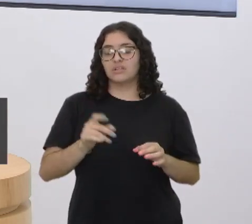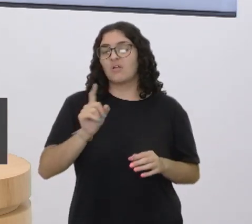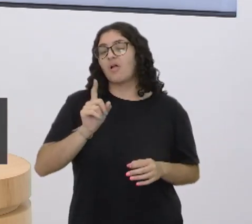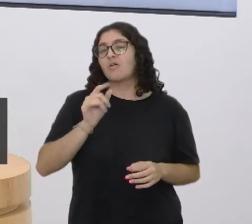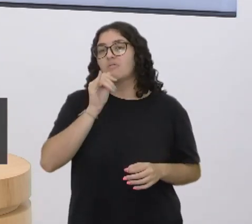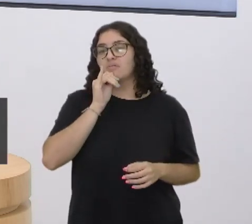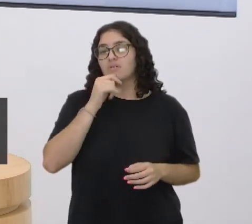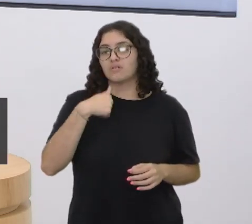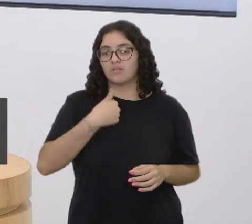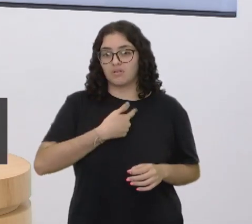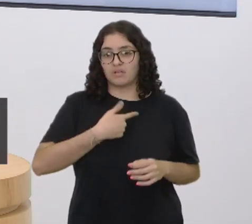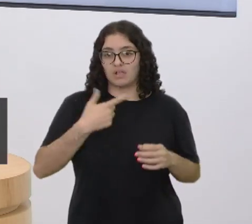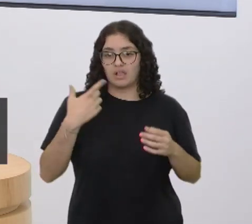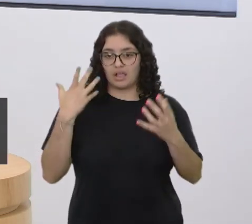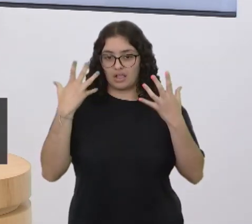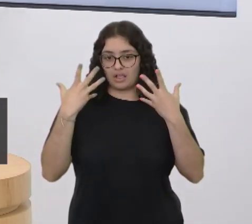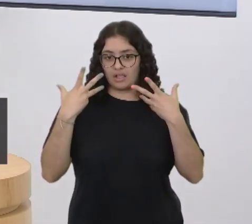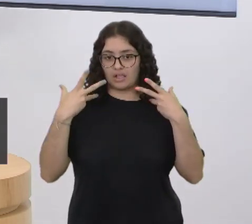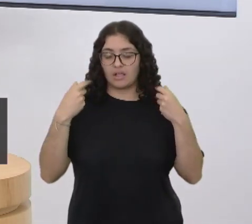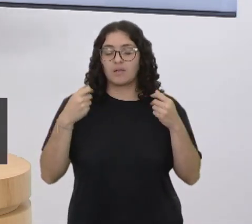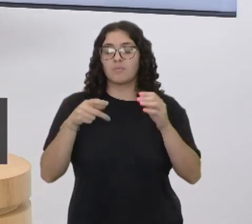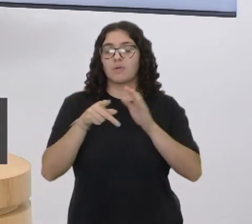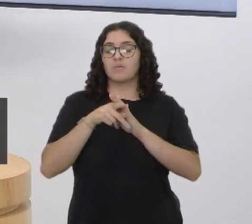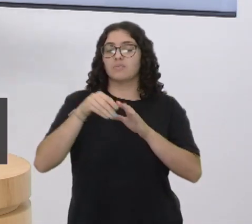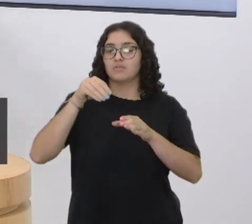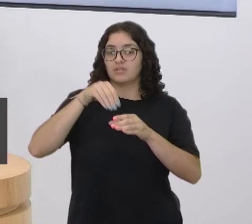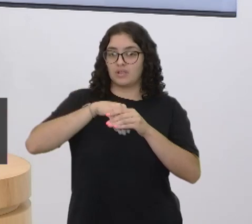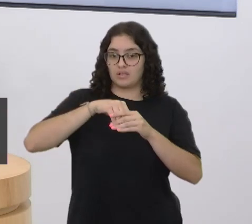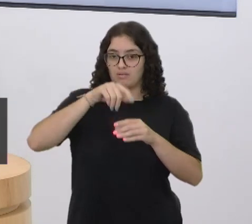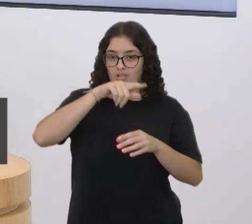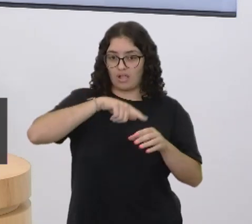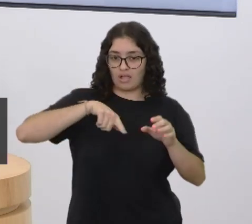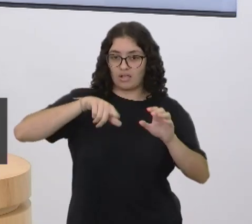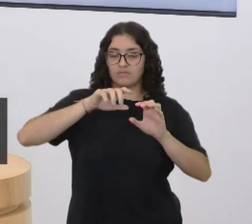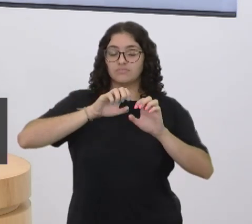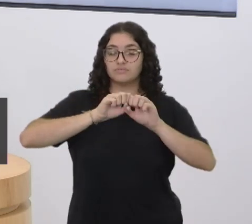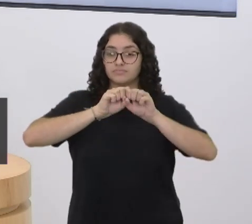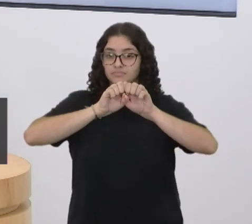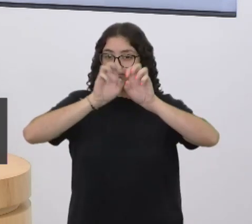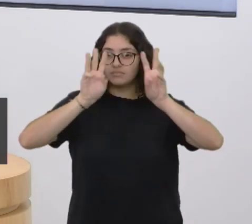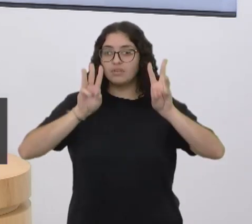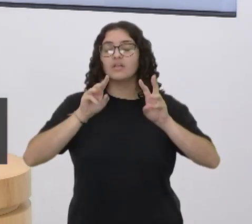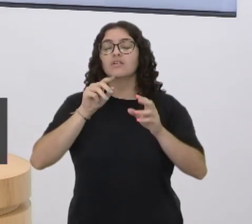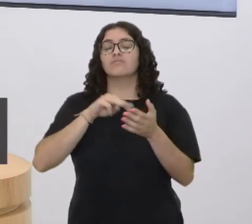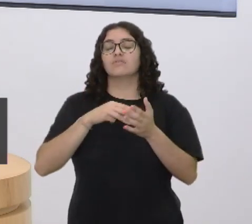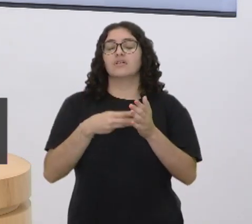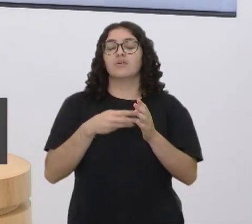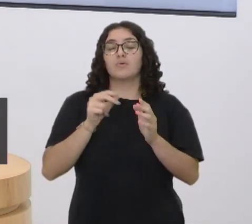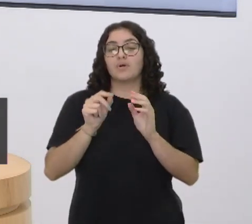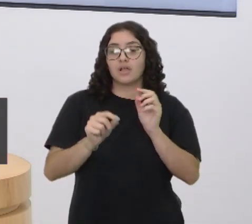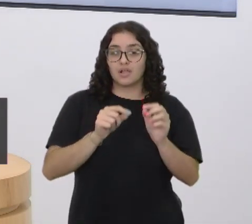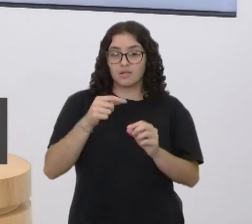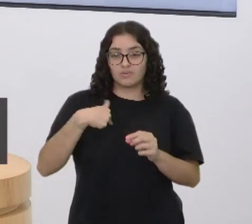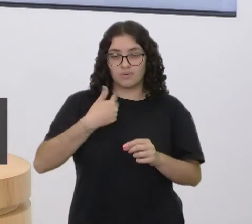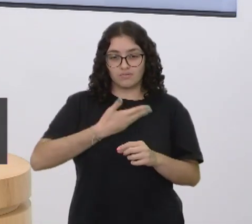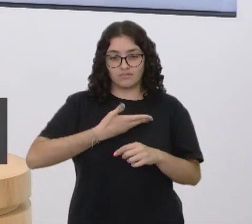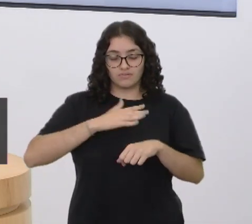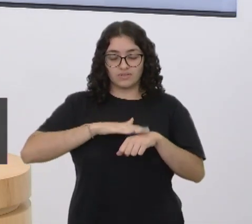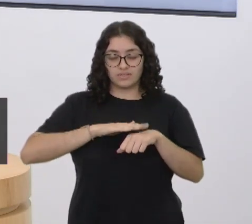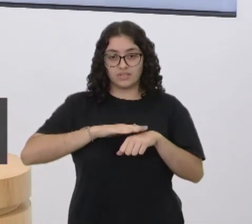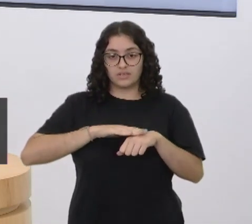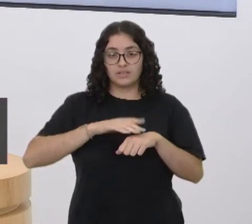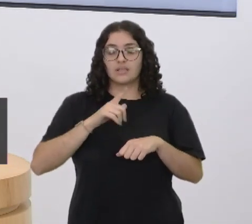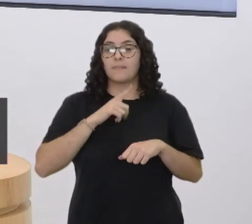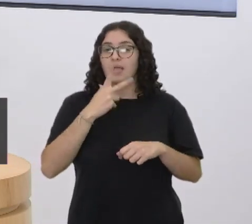porque nós, enquanto animais, fazemos parte do ecossistema que isso não significa que as nossas ações cada vez mais